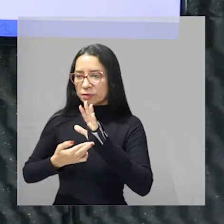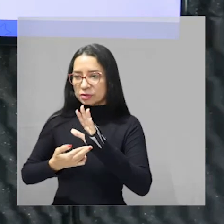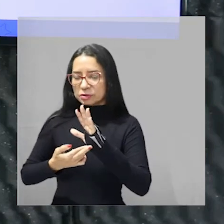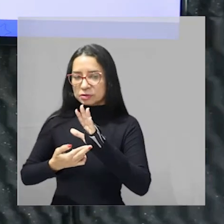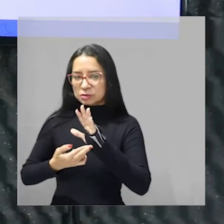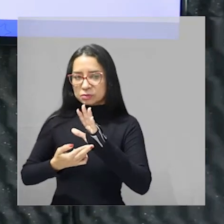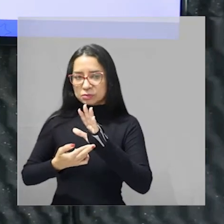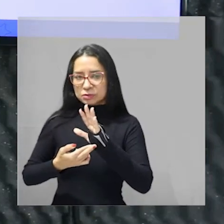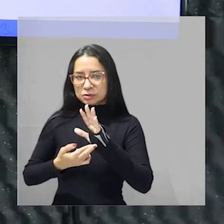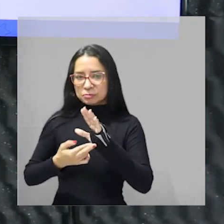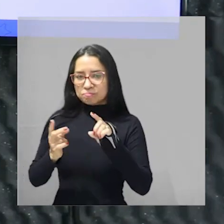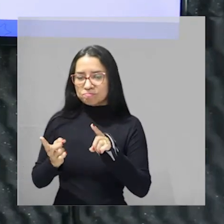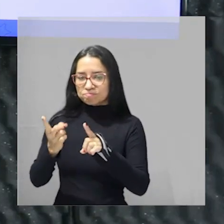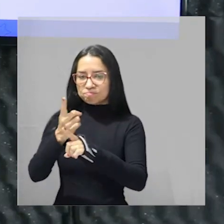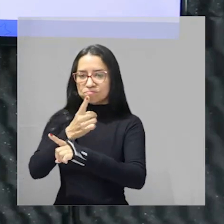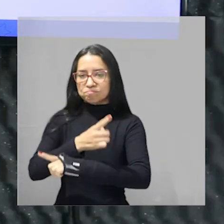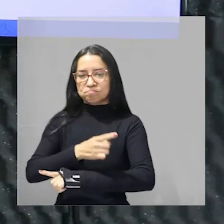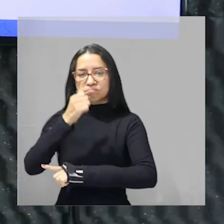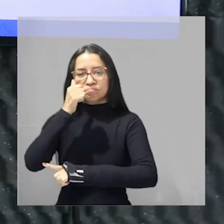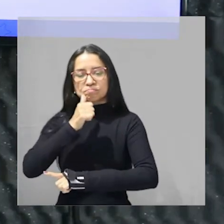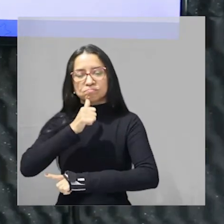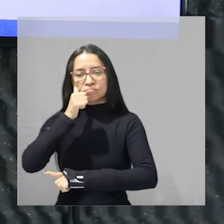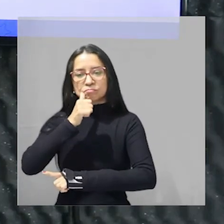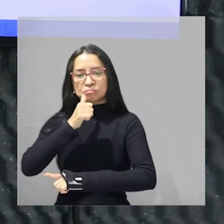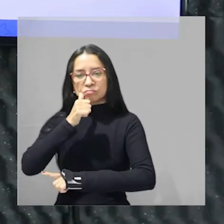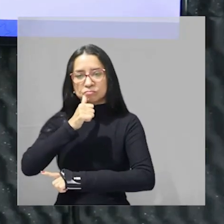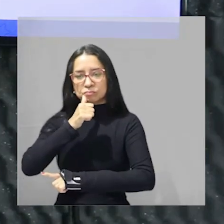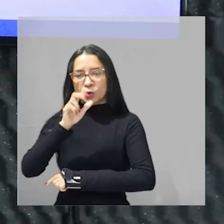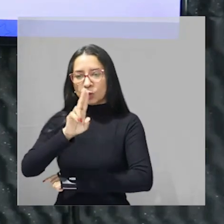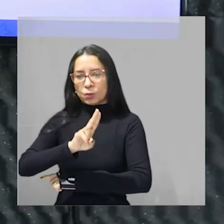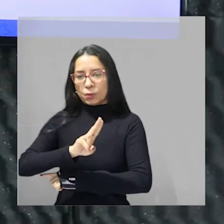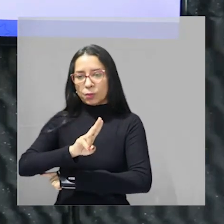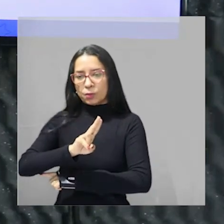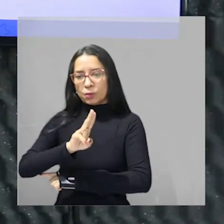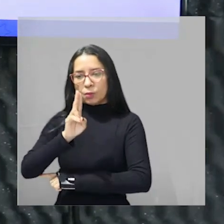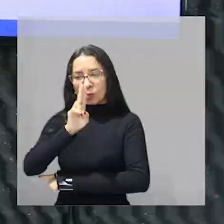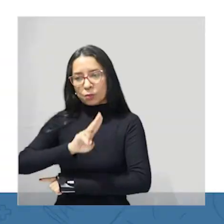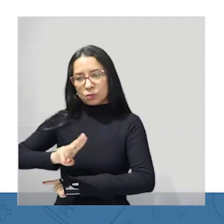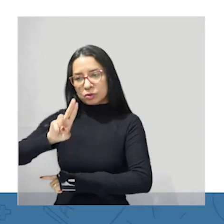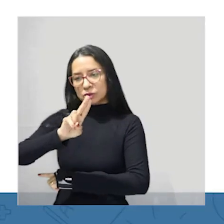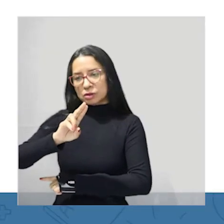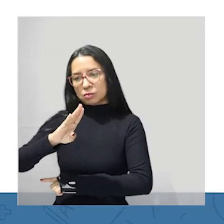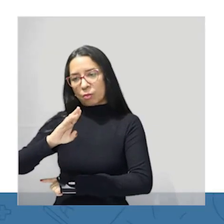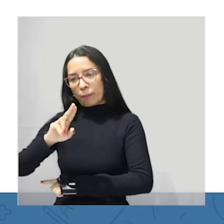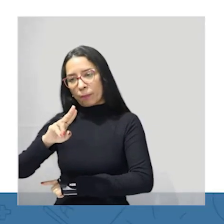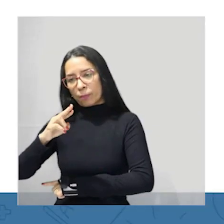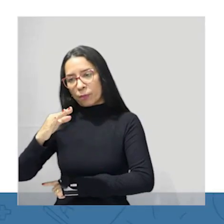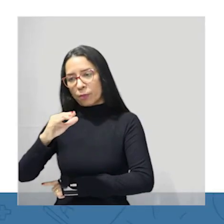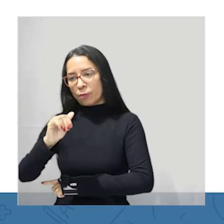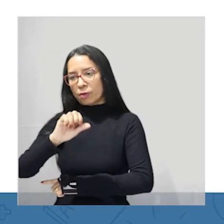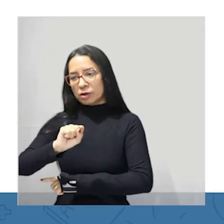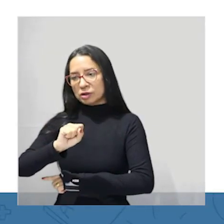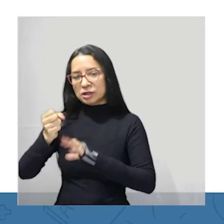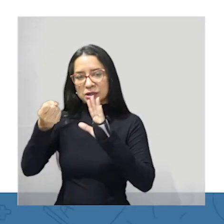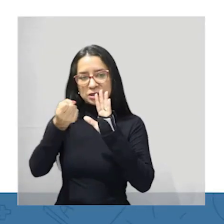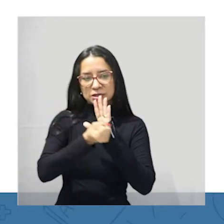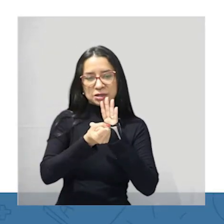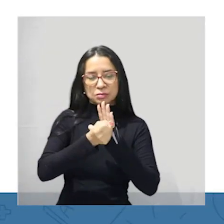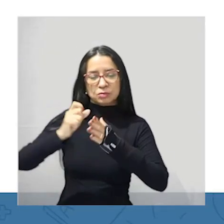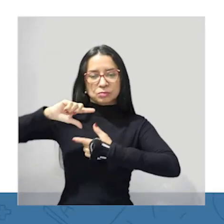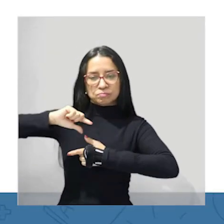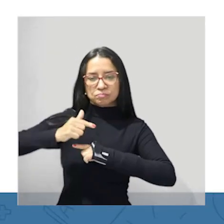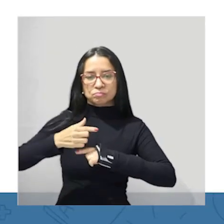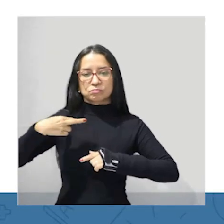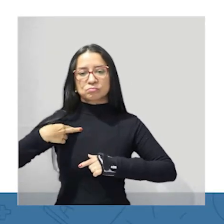representações aparentemente tão contraditórias como mulheres muçulmanas usando burca, símbolo do